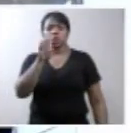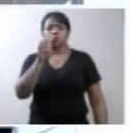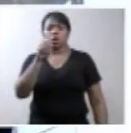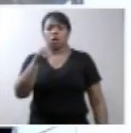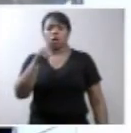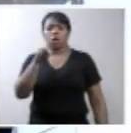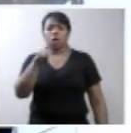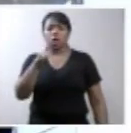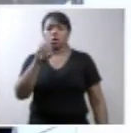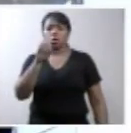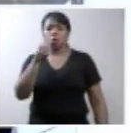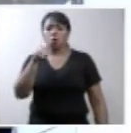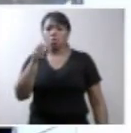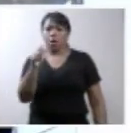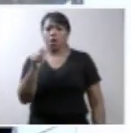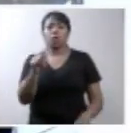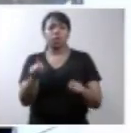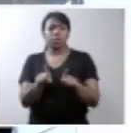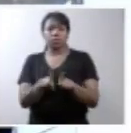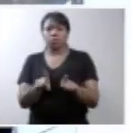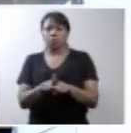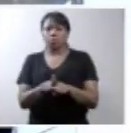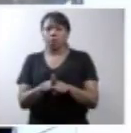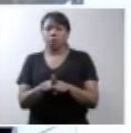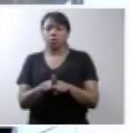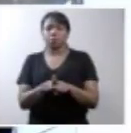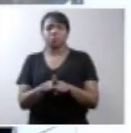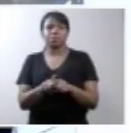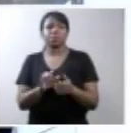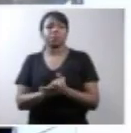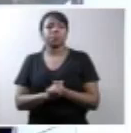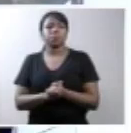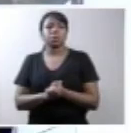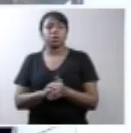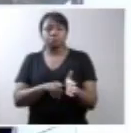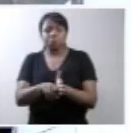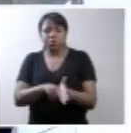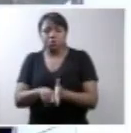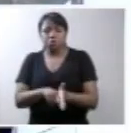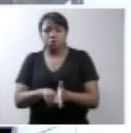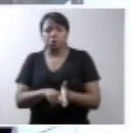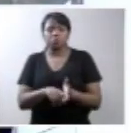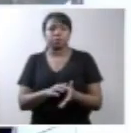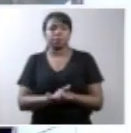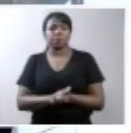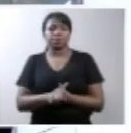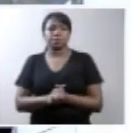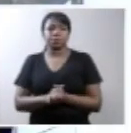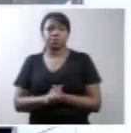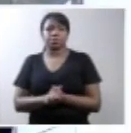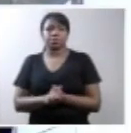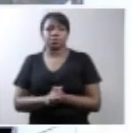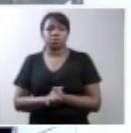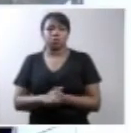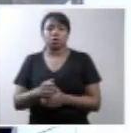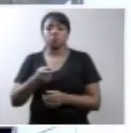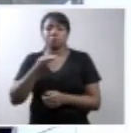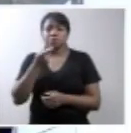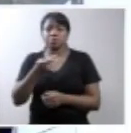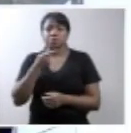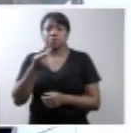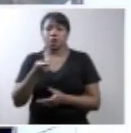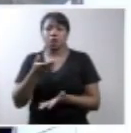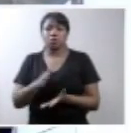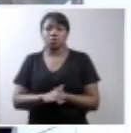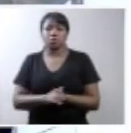na época do Genoma em que ele em determinado parte ele fala dos cientistas E